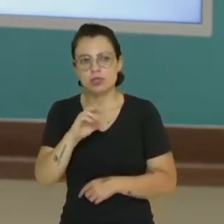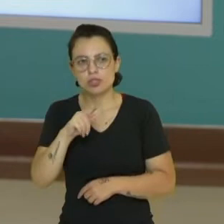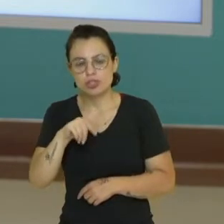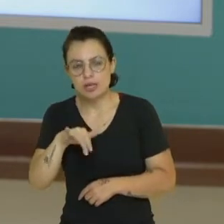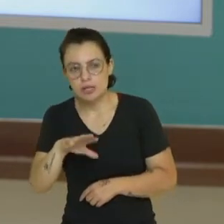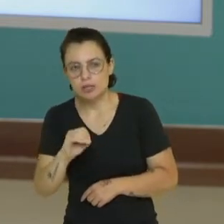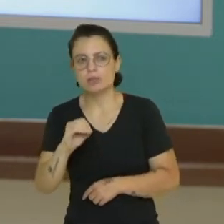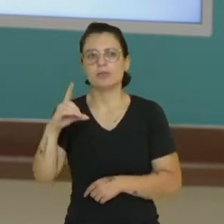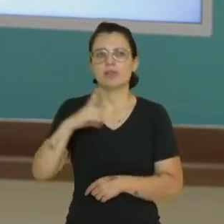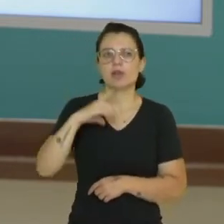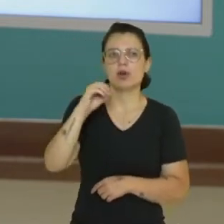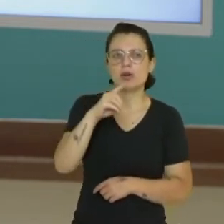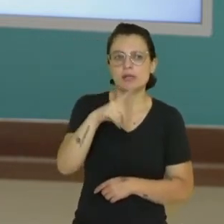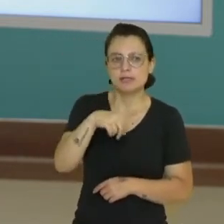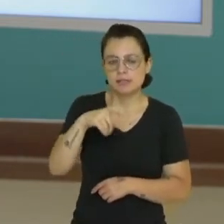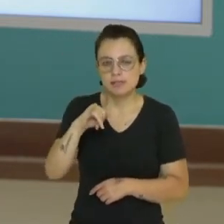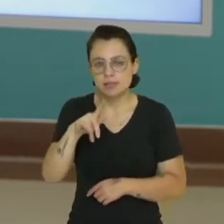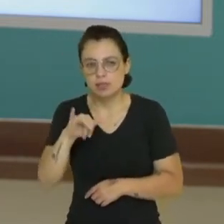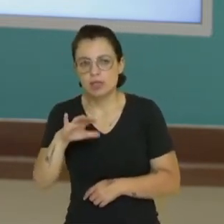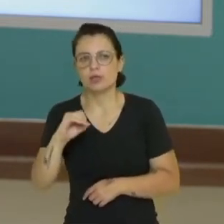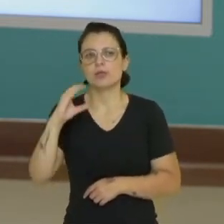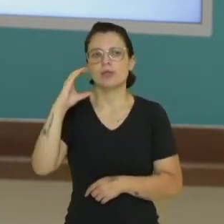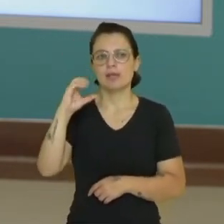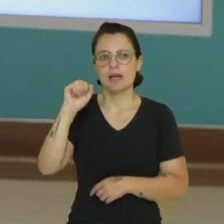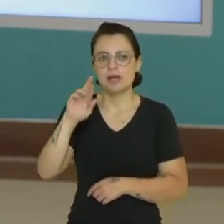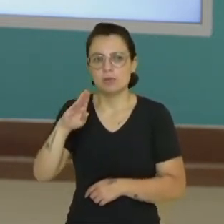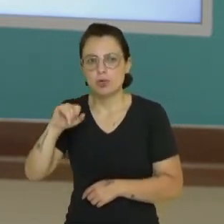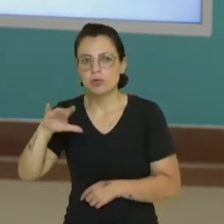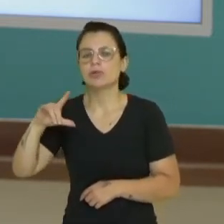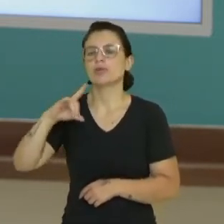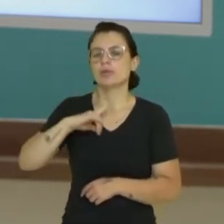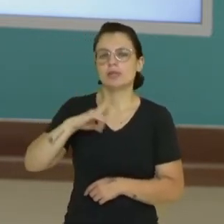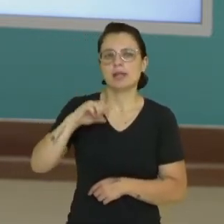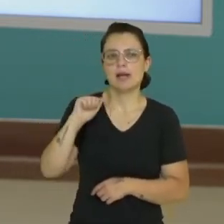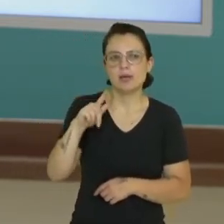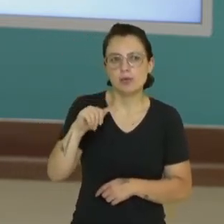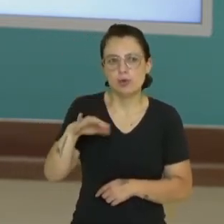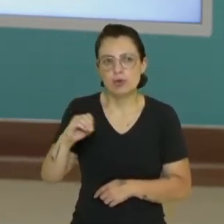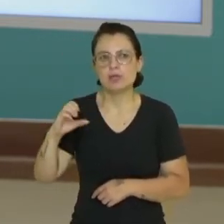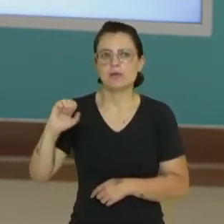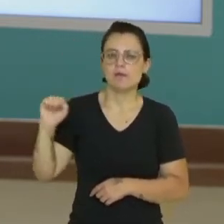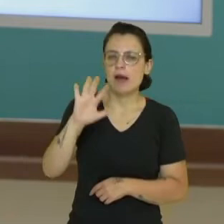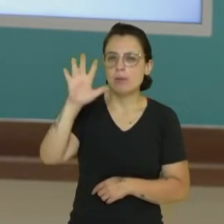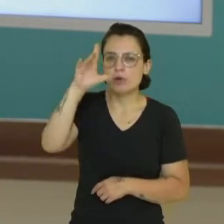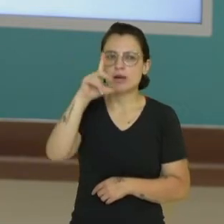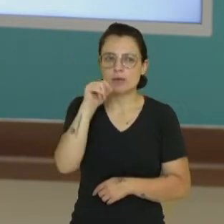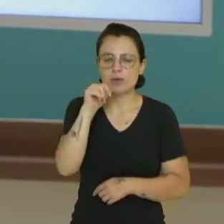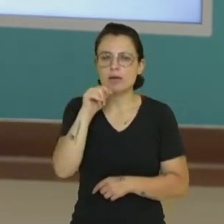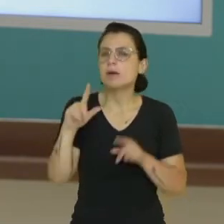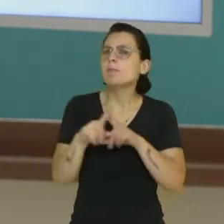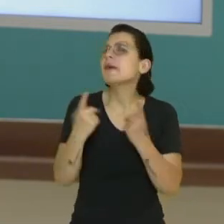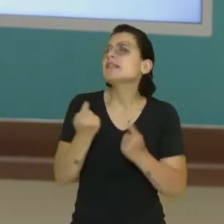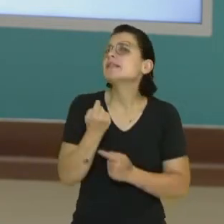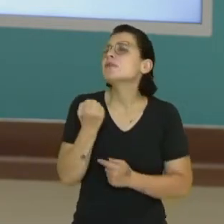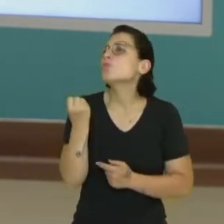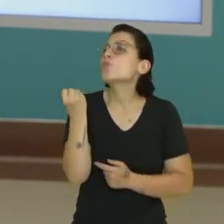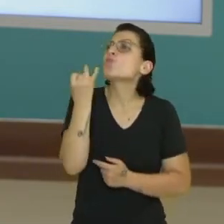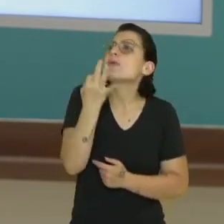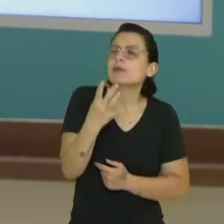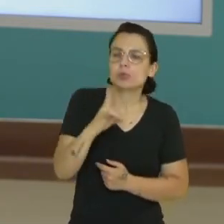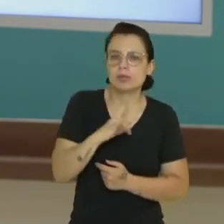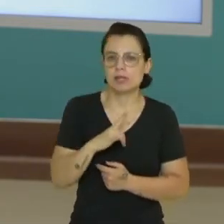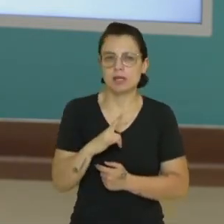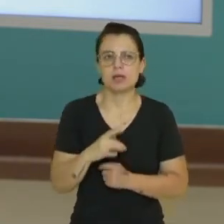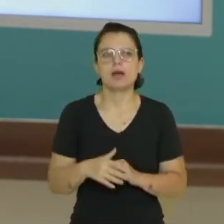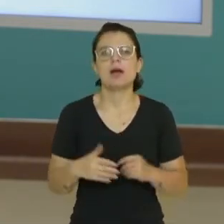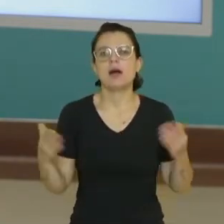oxigênio, gás carbônico, argônio, entre outros, além do vapor de água. Mas e a quantidade e a proporção?